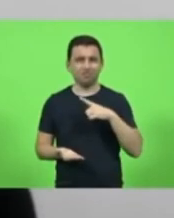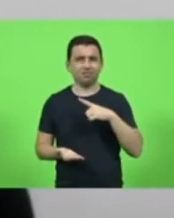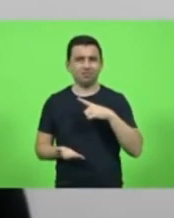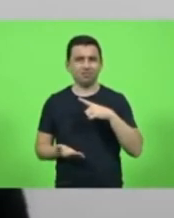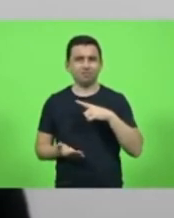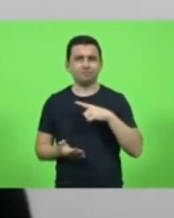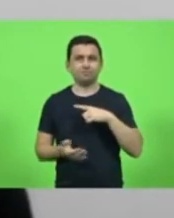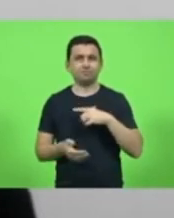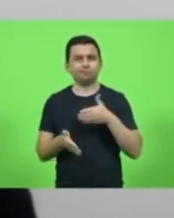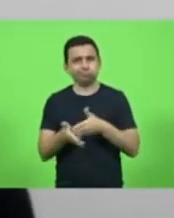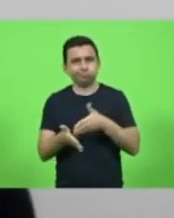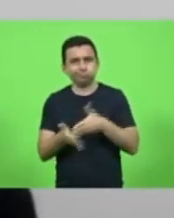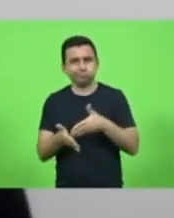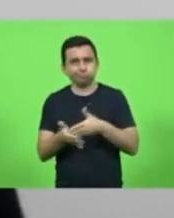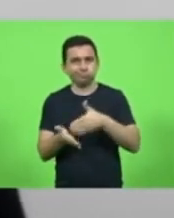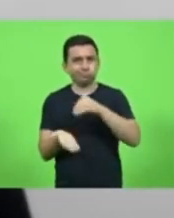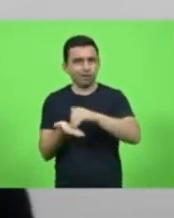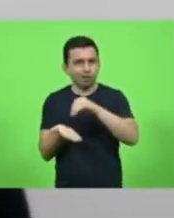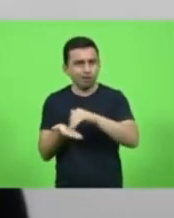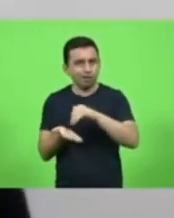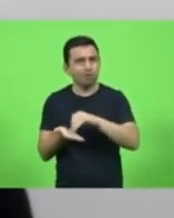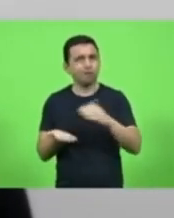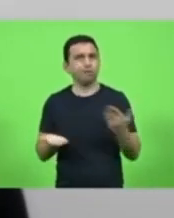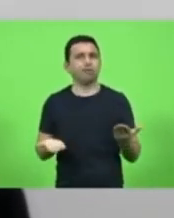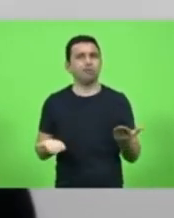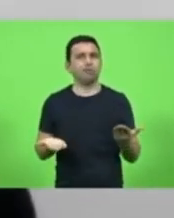municípios, nas secretarias. São